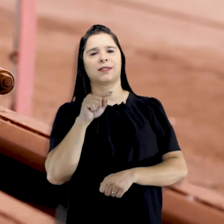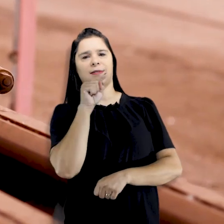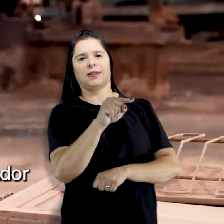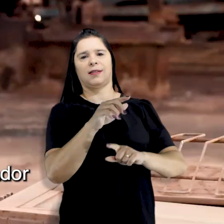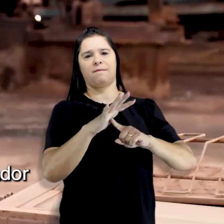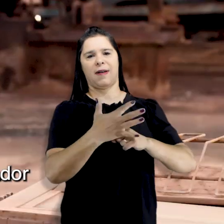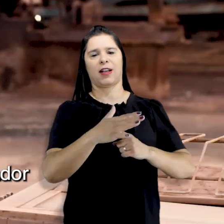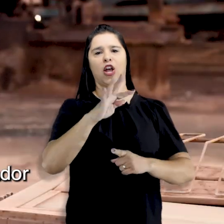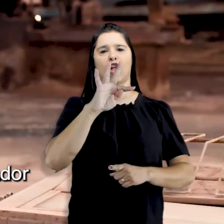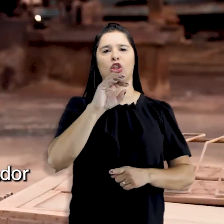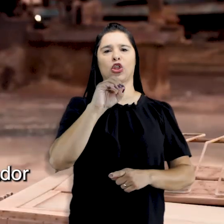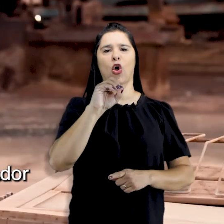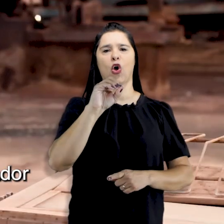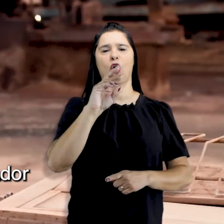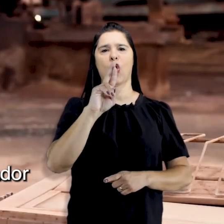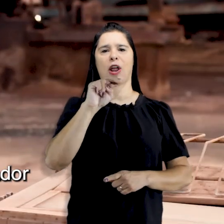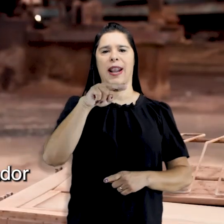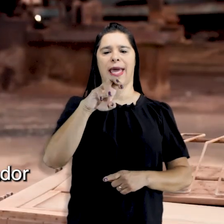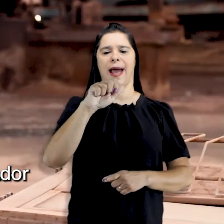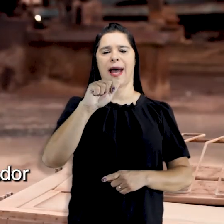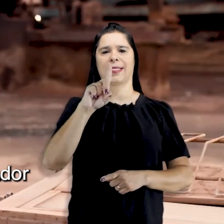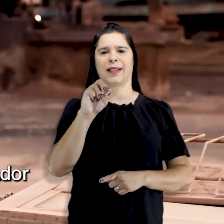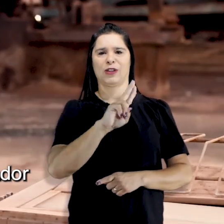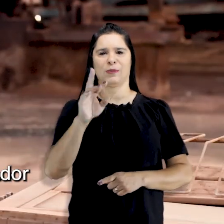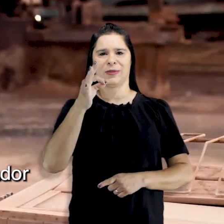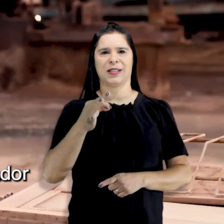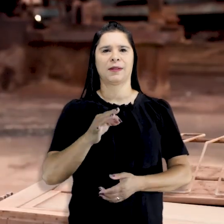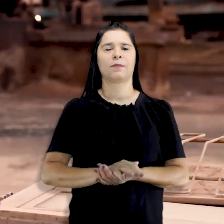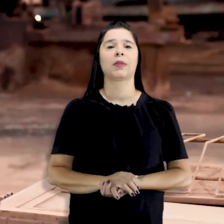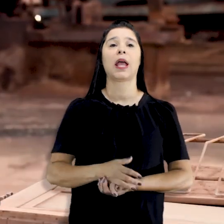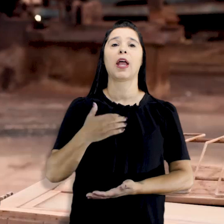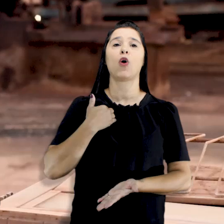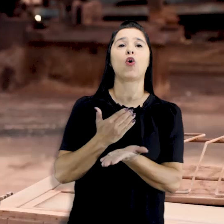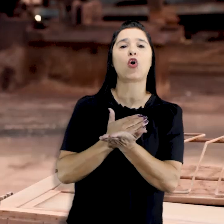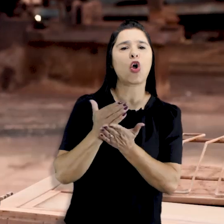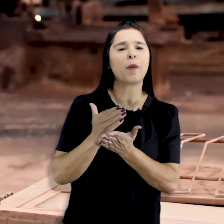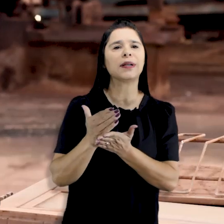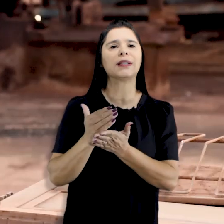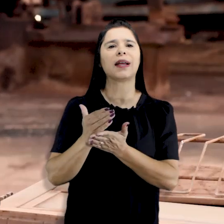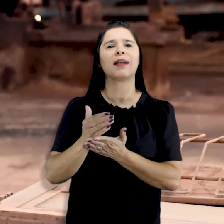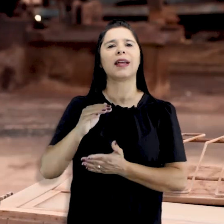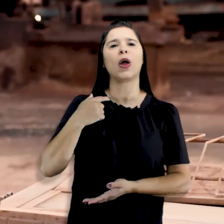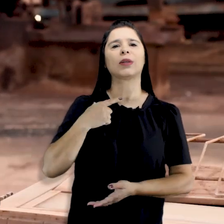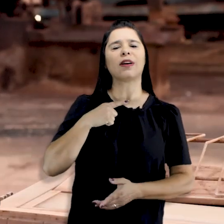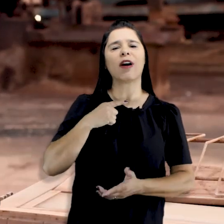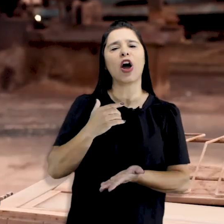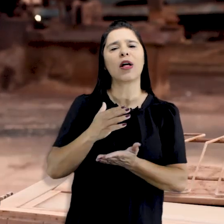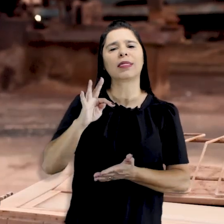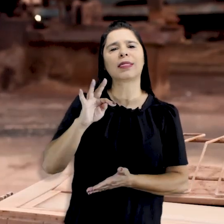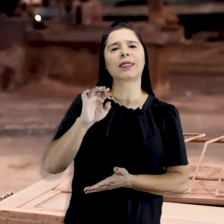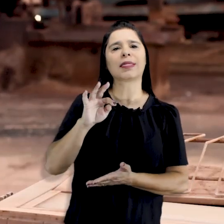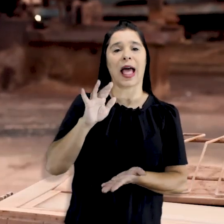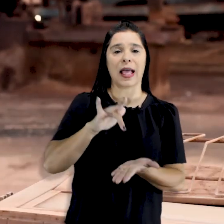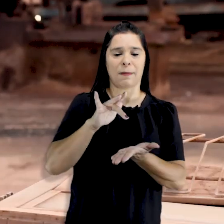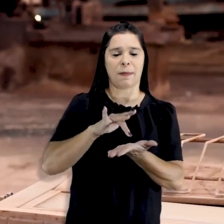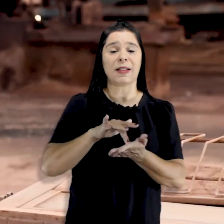que fala. Quando eu entrei, era operador de telecomunicações. Estava acabando o